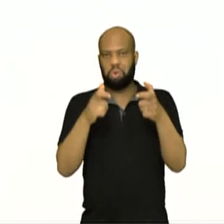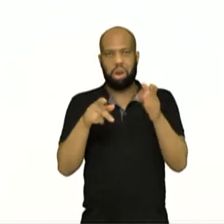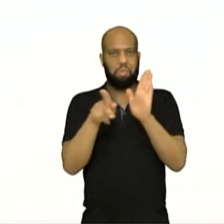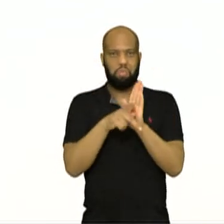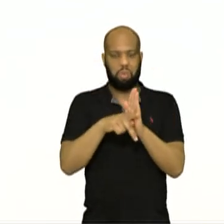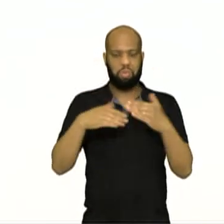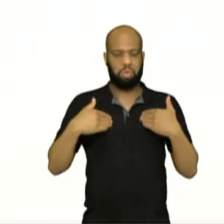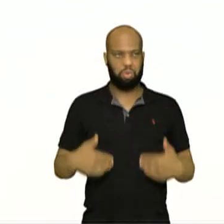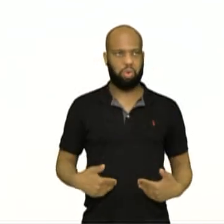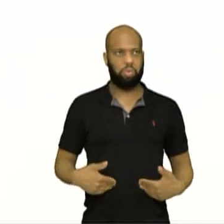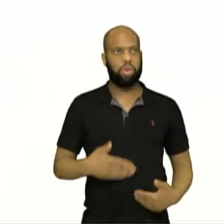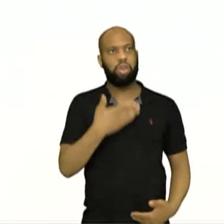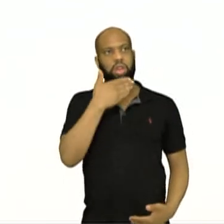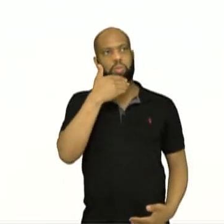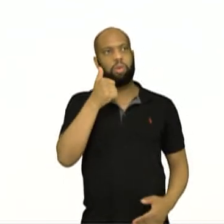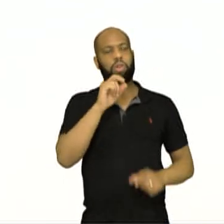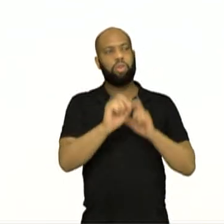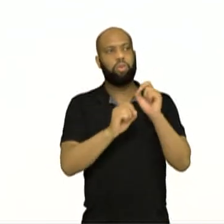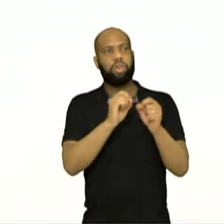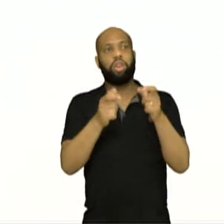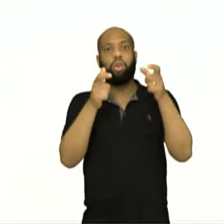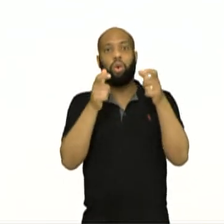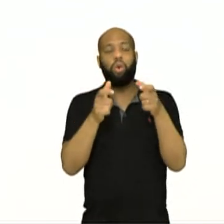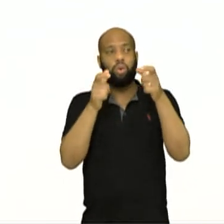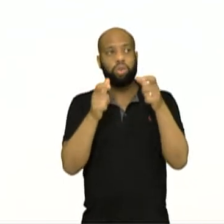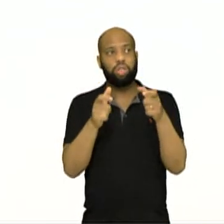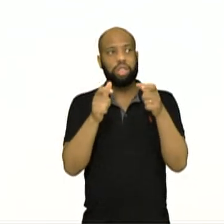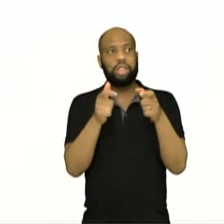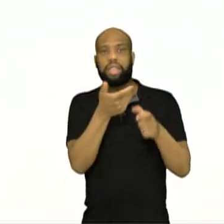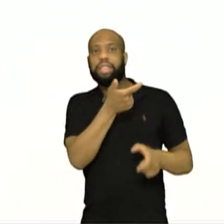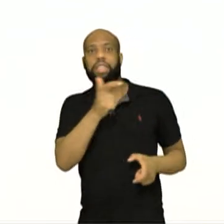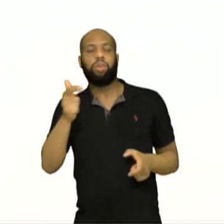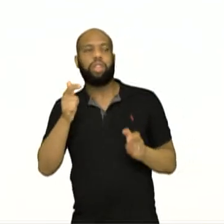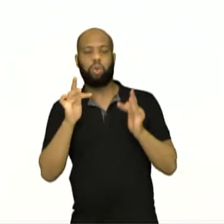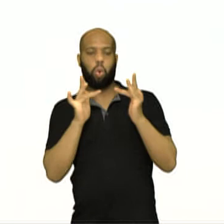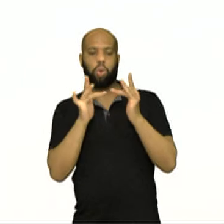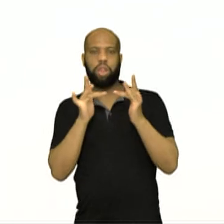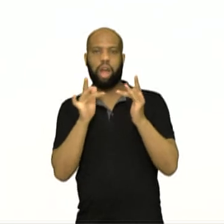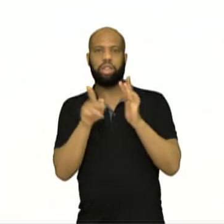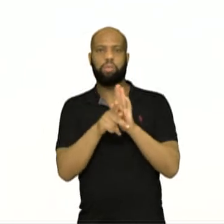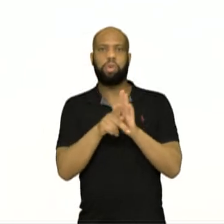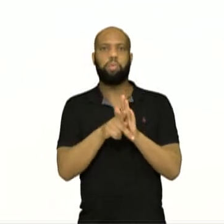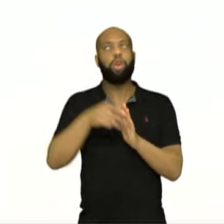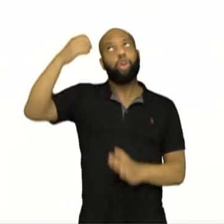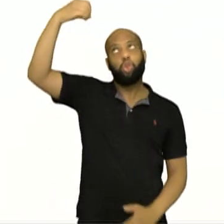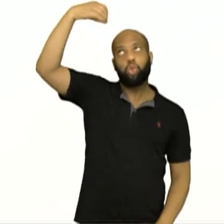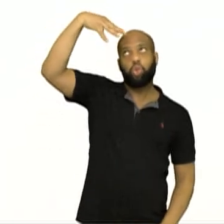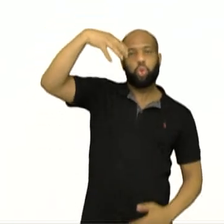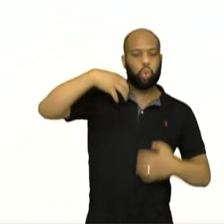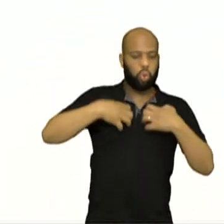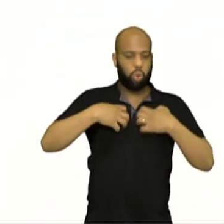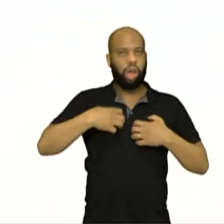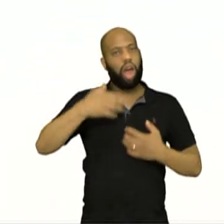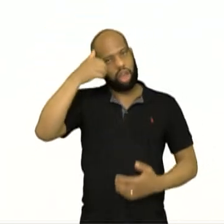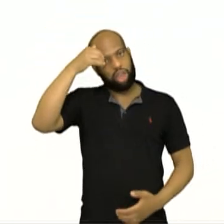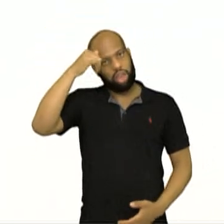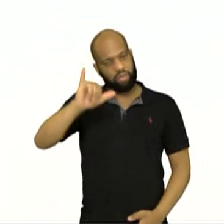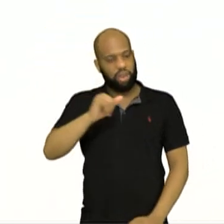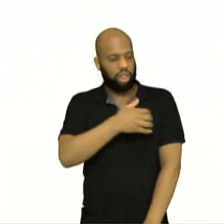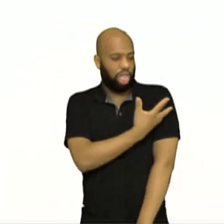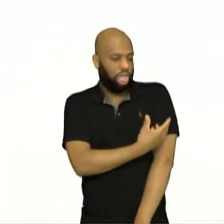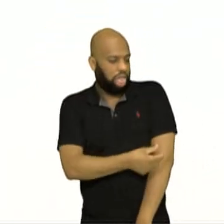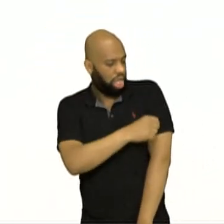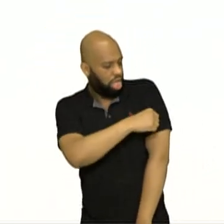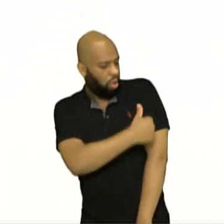mulher desejar, de preferência em locais em que não tenha assim, muito contato com a água do banho, para não ir descolando. Né? Aqui